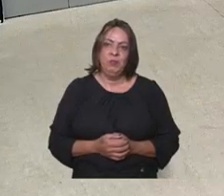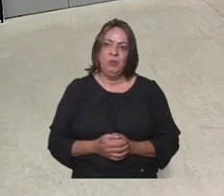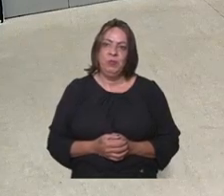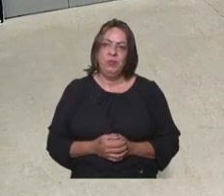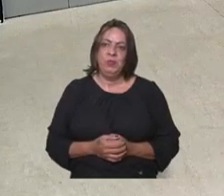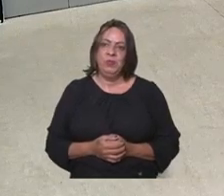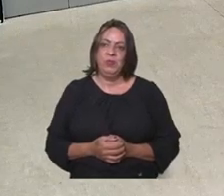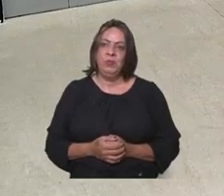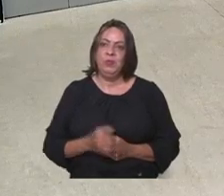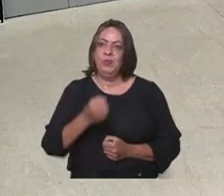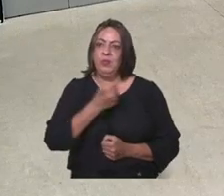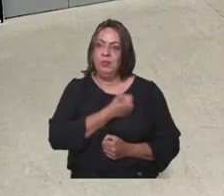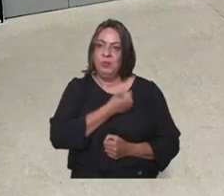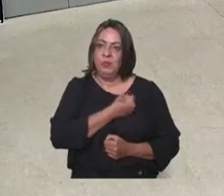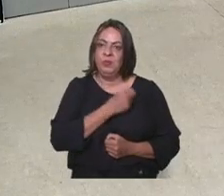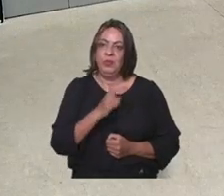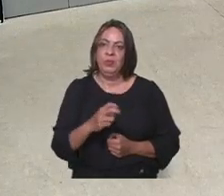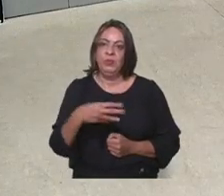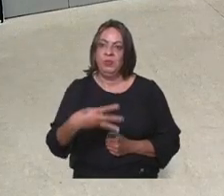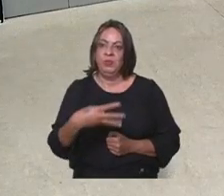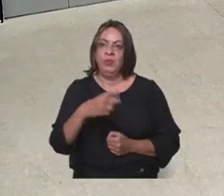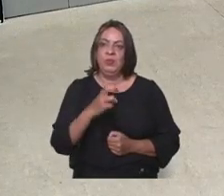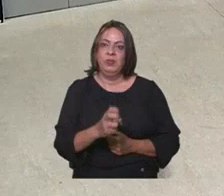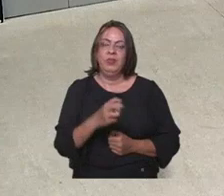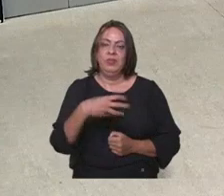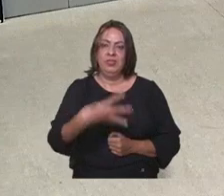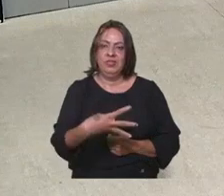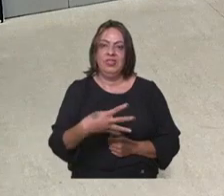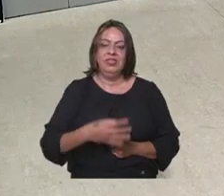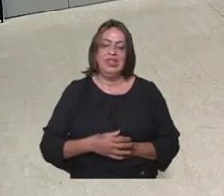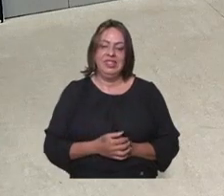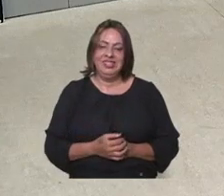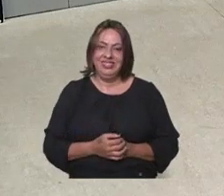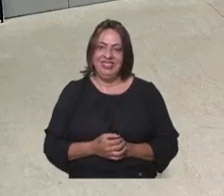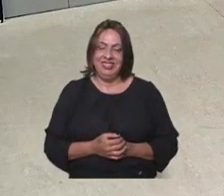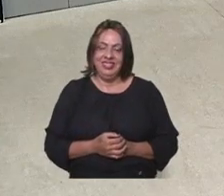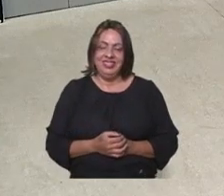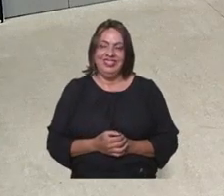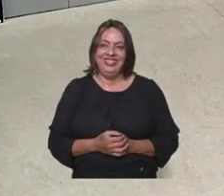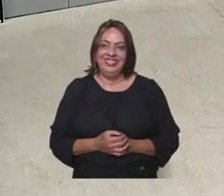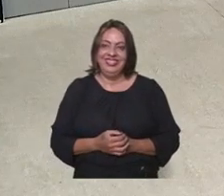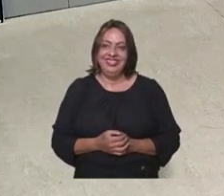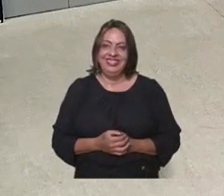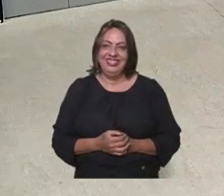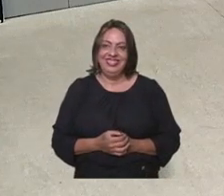41. Olha aí o 54, 54.